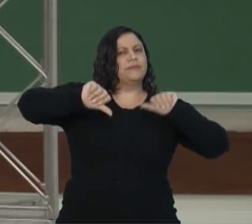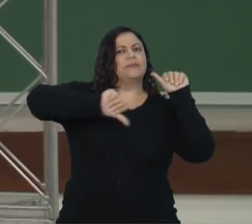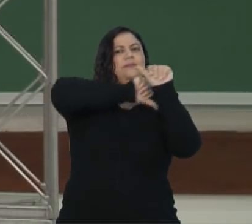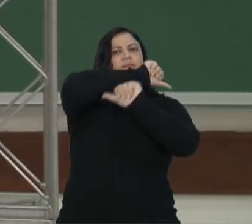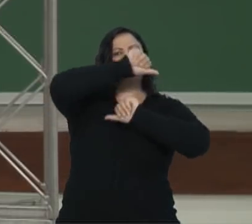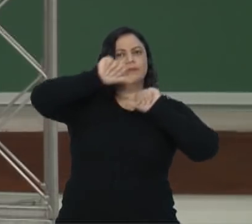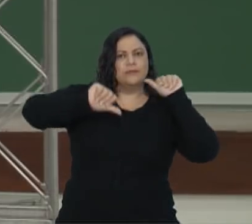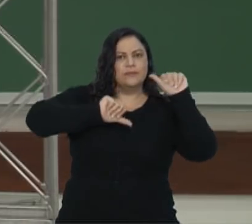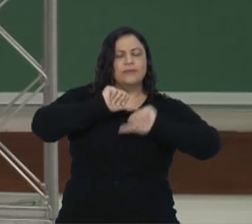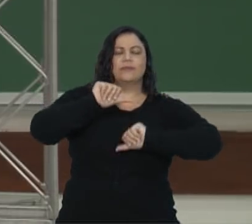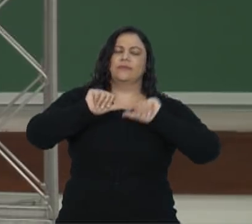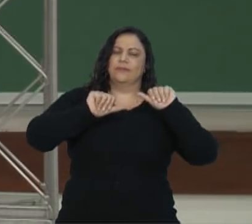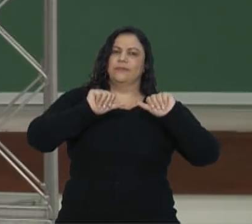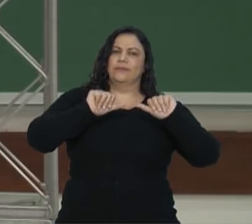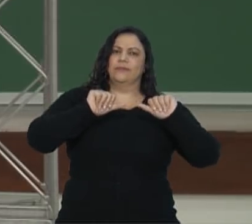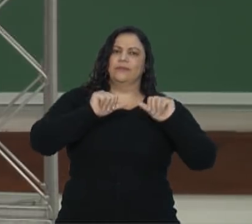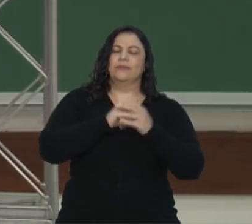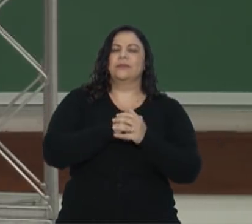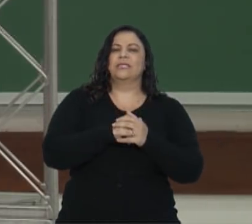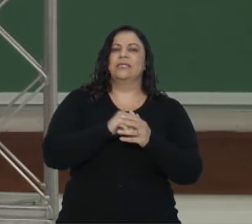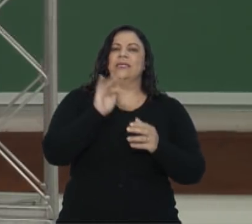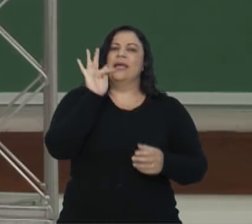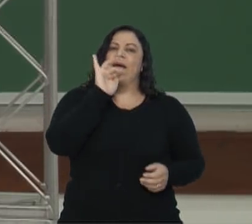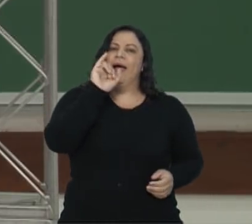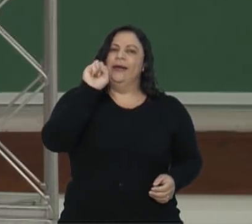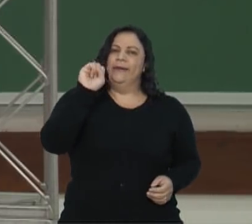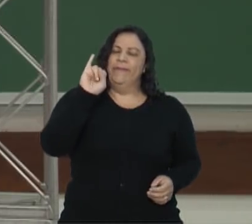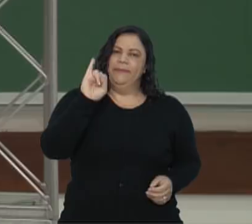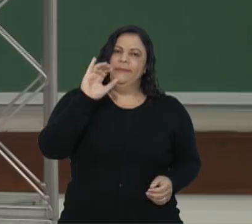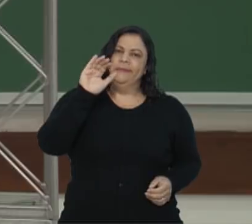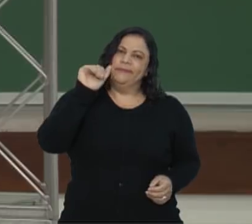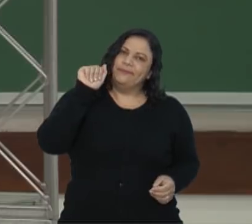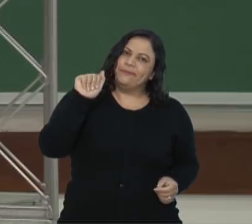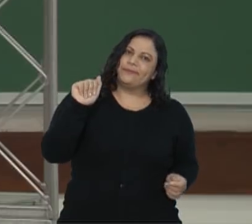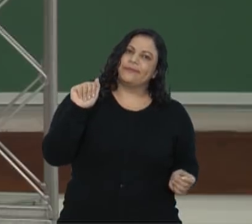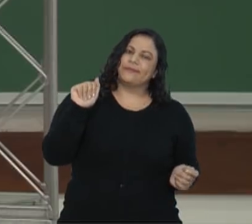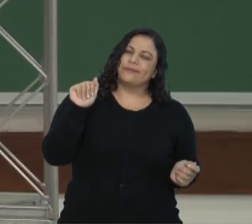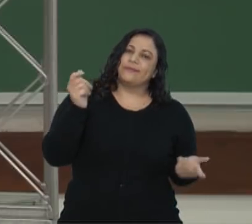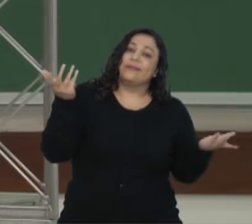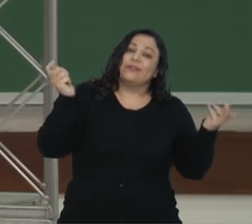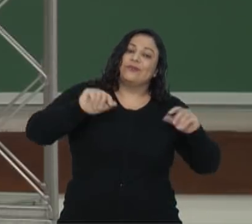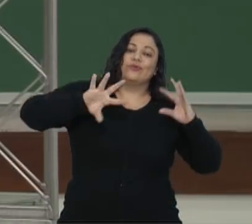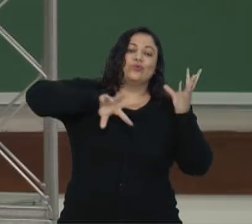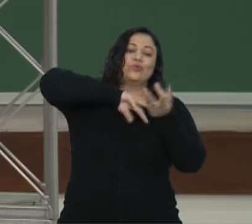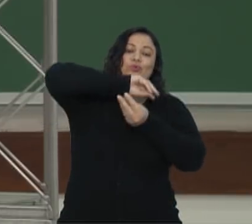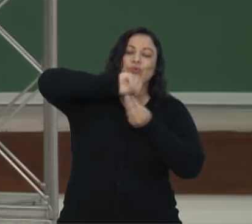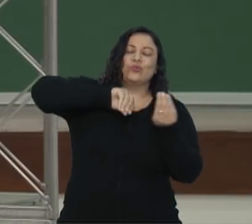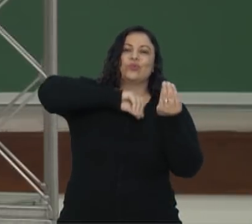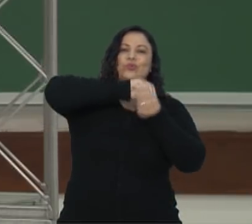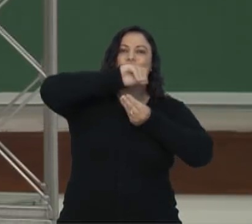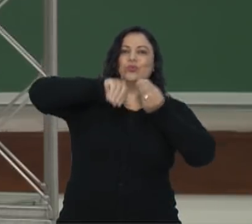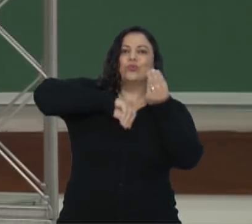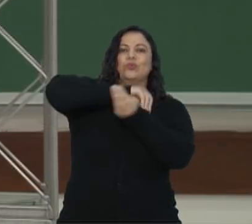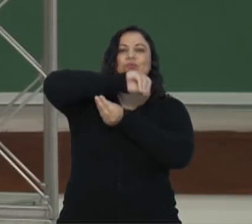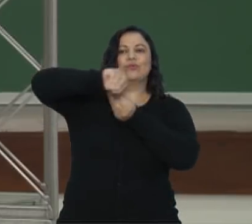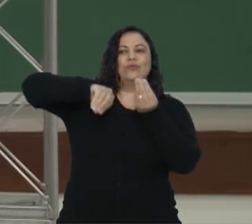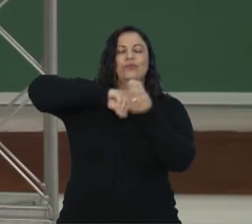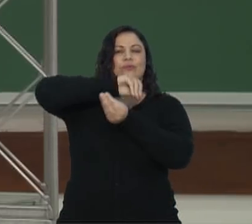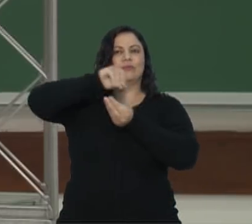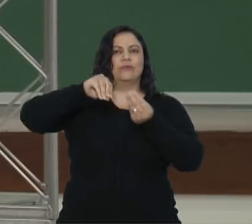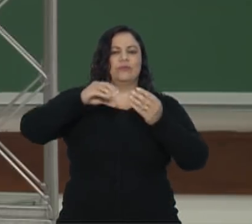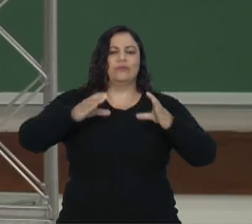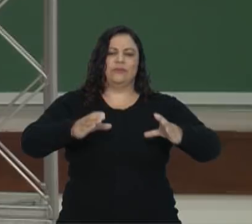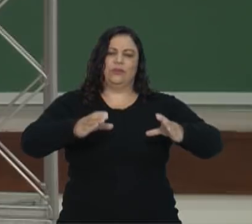modificação física. Claro que quando eu junto ali os reagentes, que a gente viu na situação anterior de um bolo,